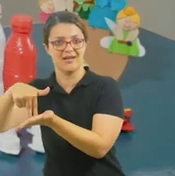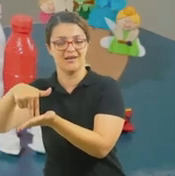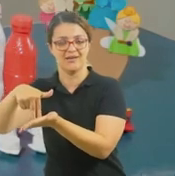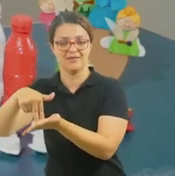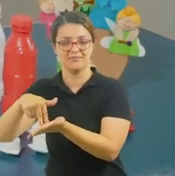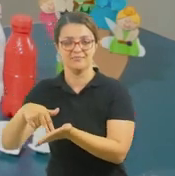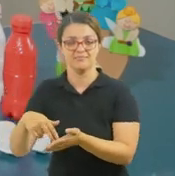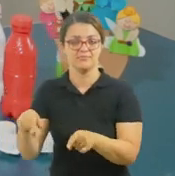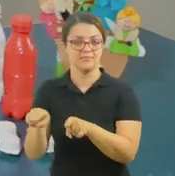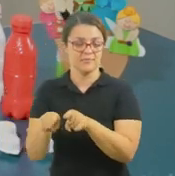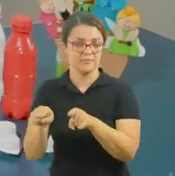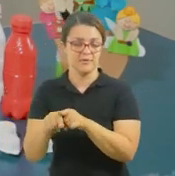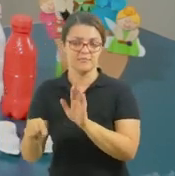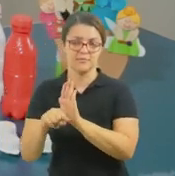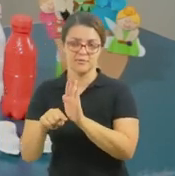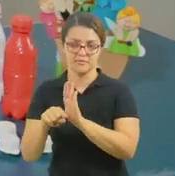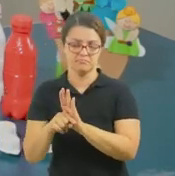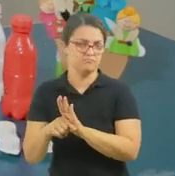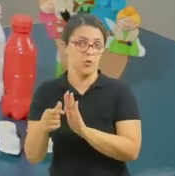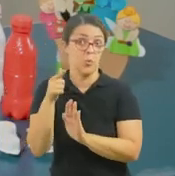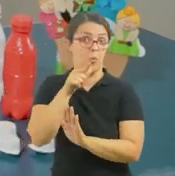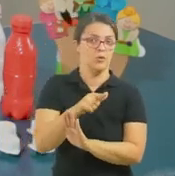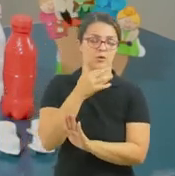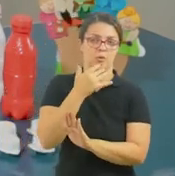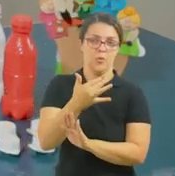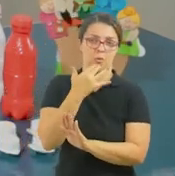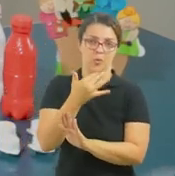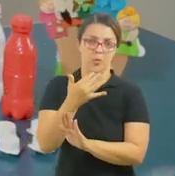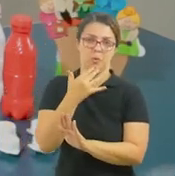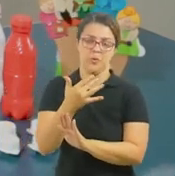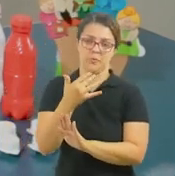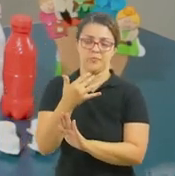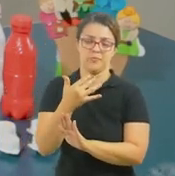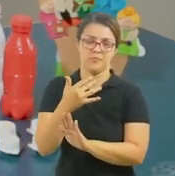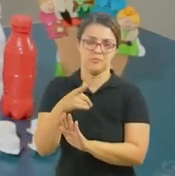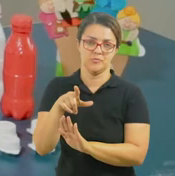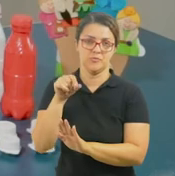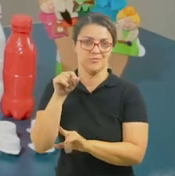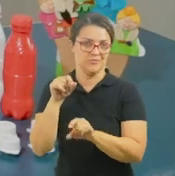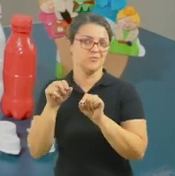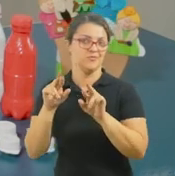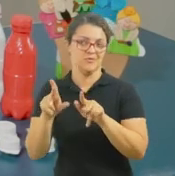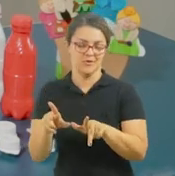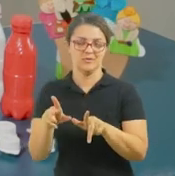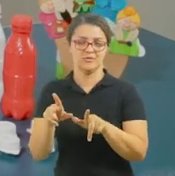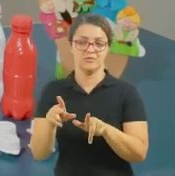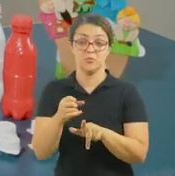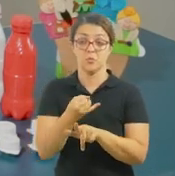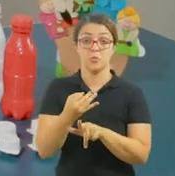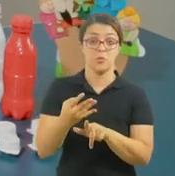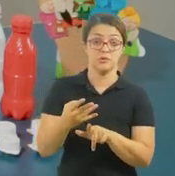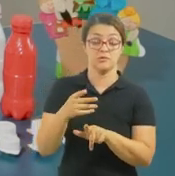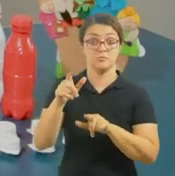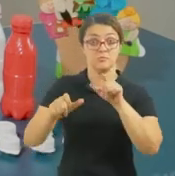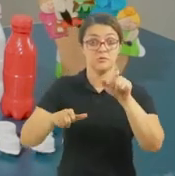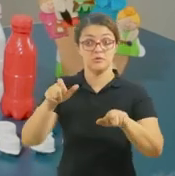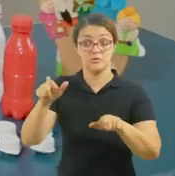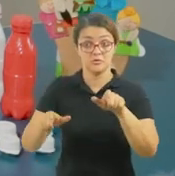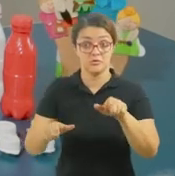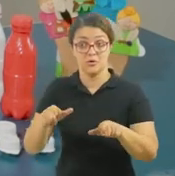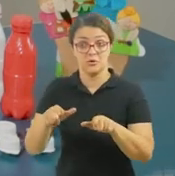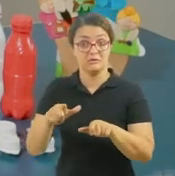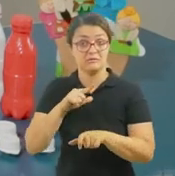ver o cálculo também. Você pode pintar de outra cor para não confundir o resultado. E assim você vai ver o cálculo de quantas pessoas estão